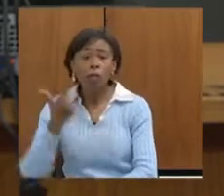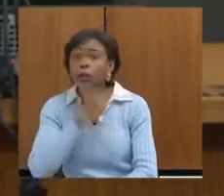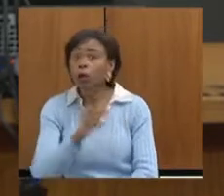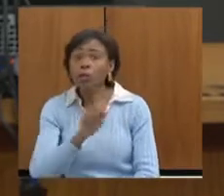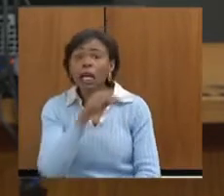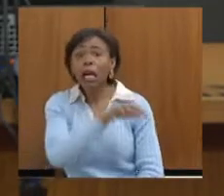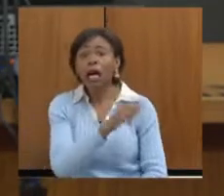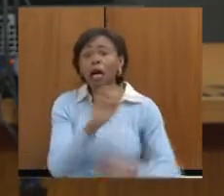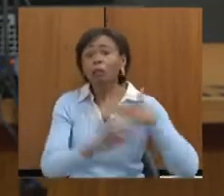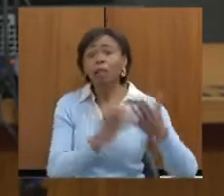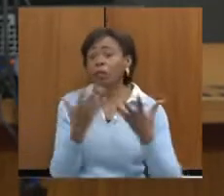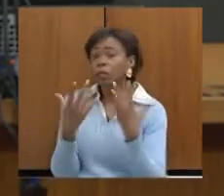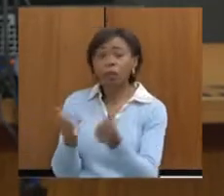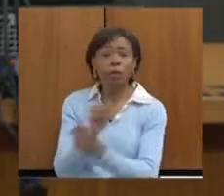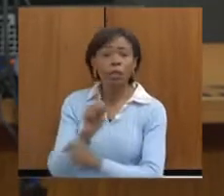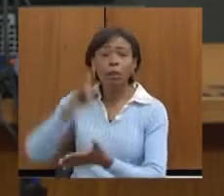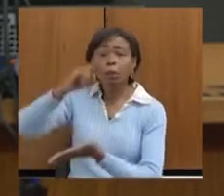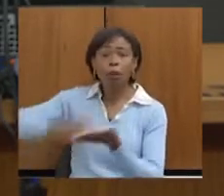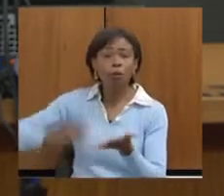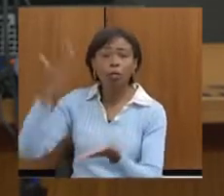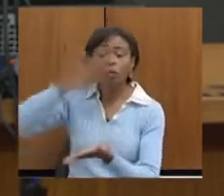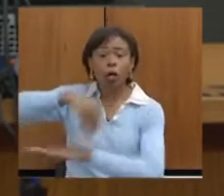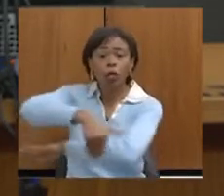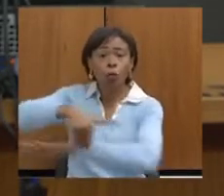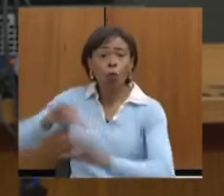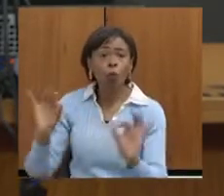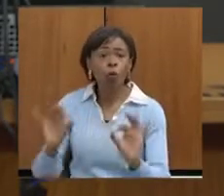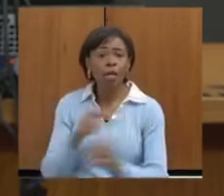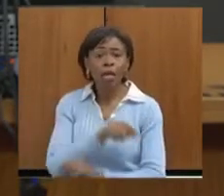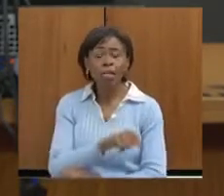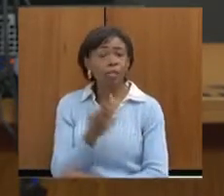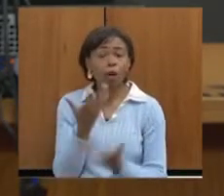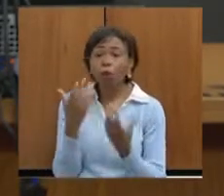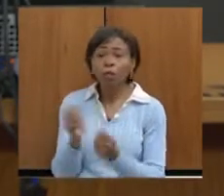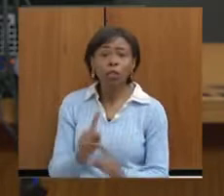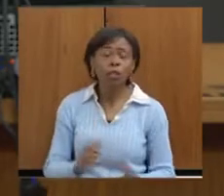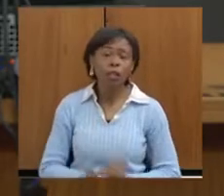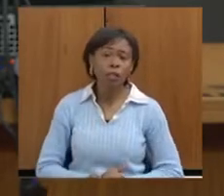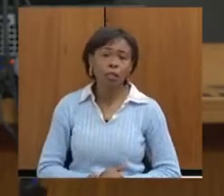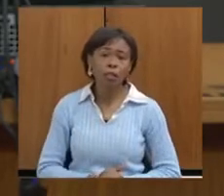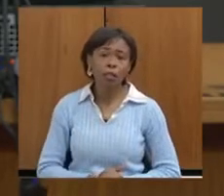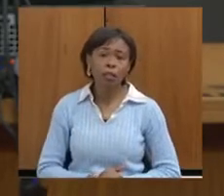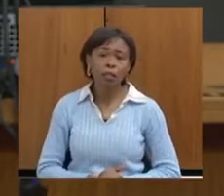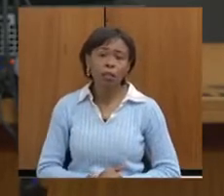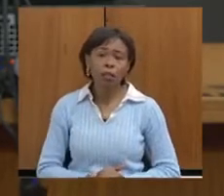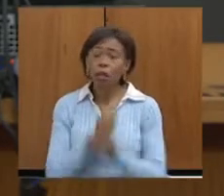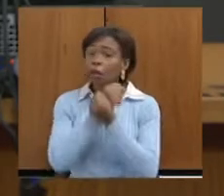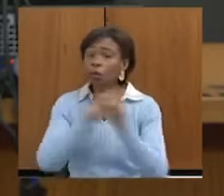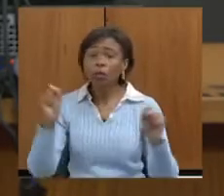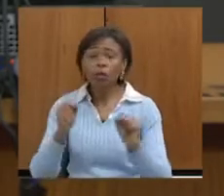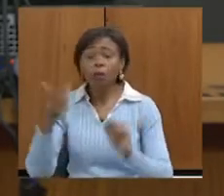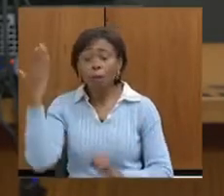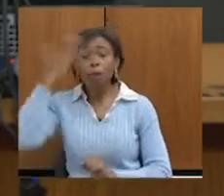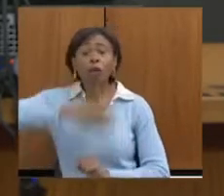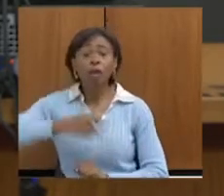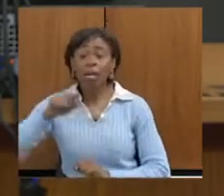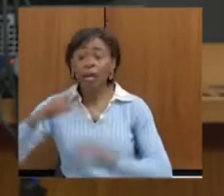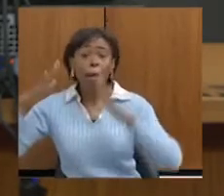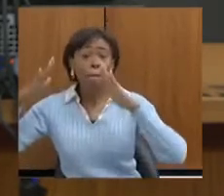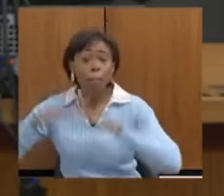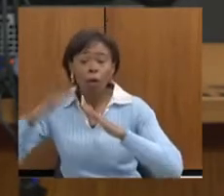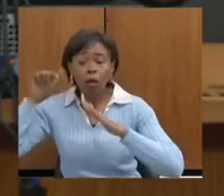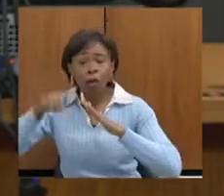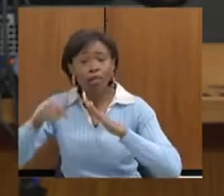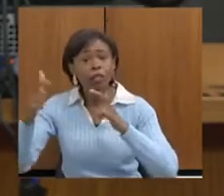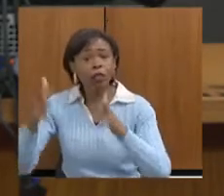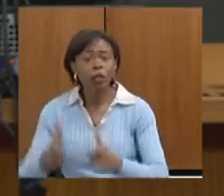comprovante da pessoa como atingida como ela mora no território você não tem como comprovar você não tem como comprovar só que